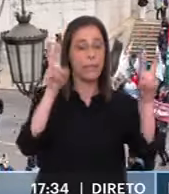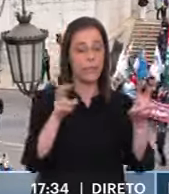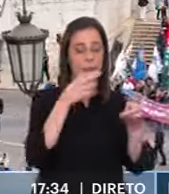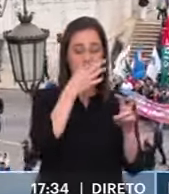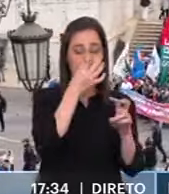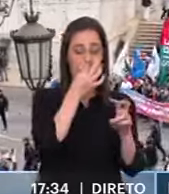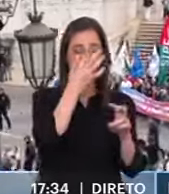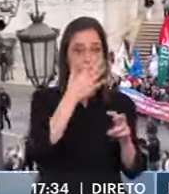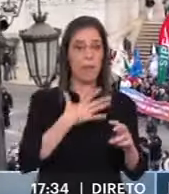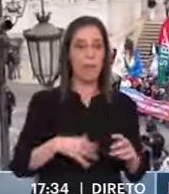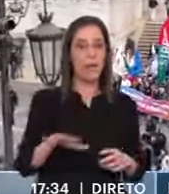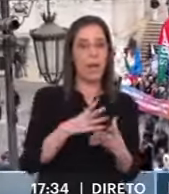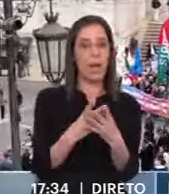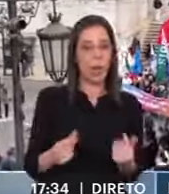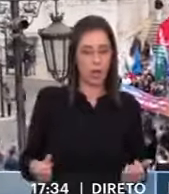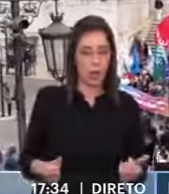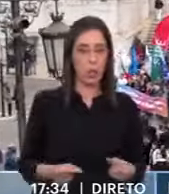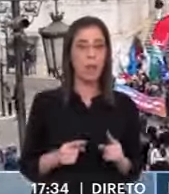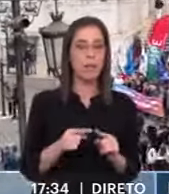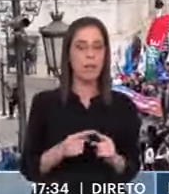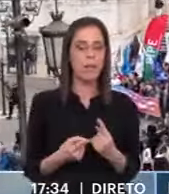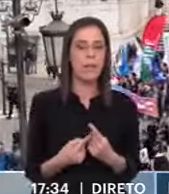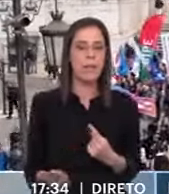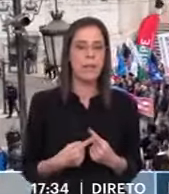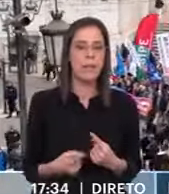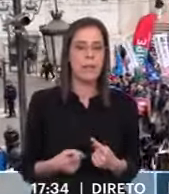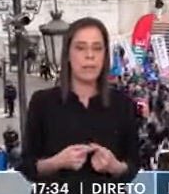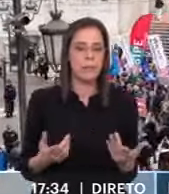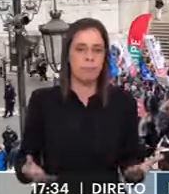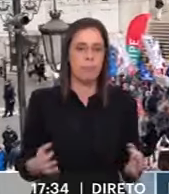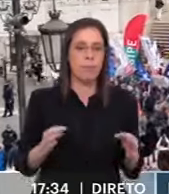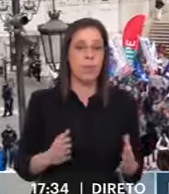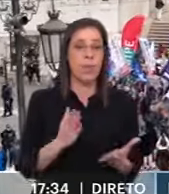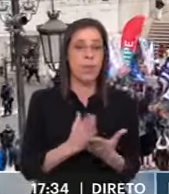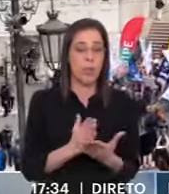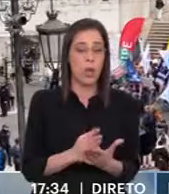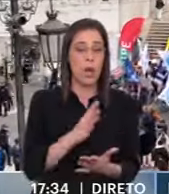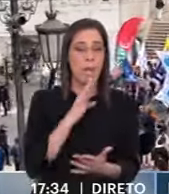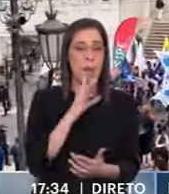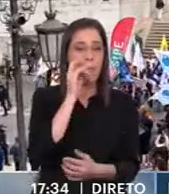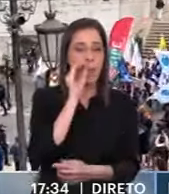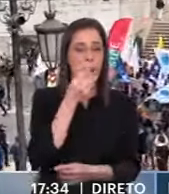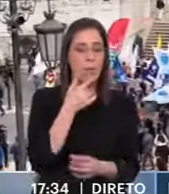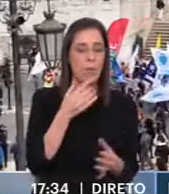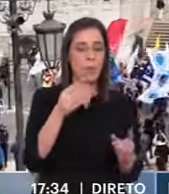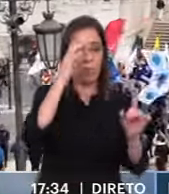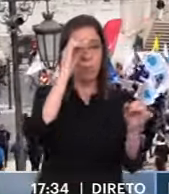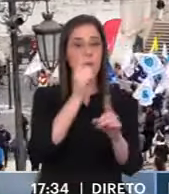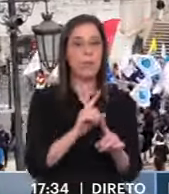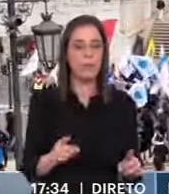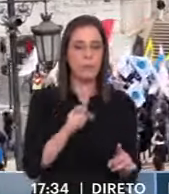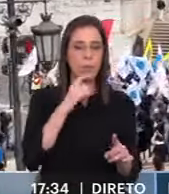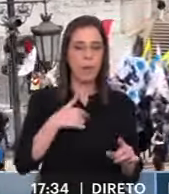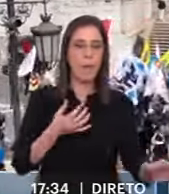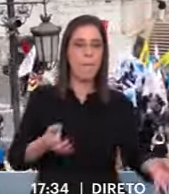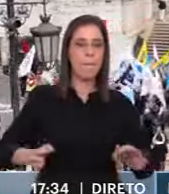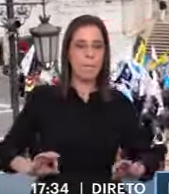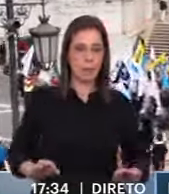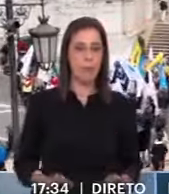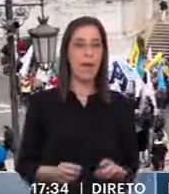Gostaríamos que a situação tivesse resolvida durante esta semana, para que, de facto, as escolas e os pais e os alunos se pudessem, e os professores, se pudessem